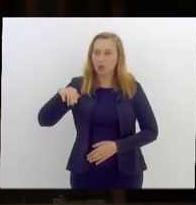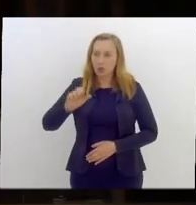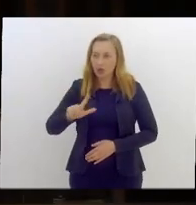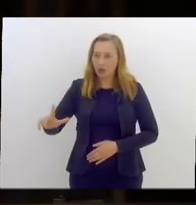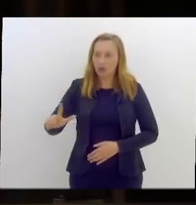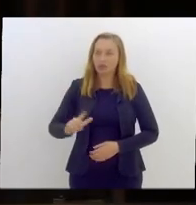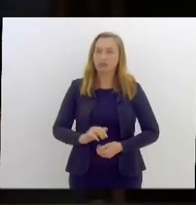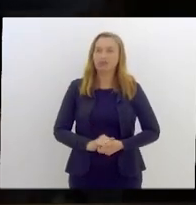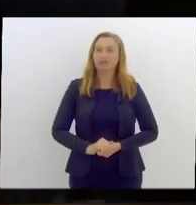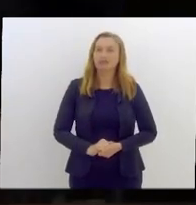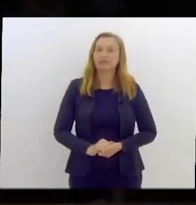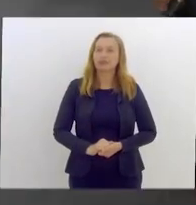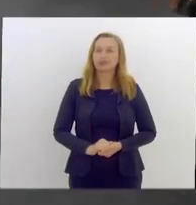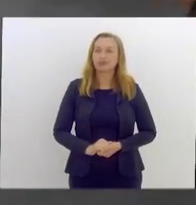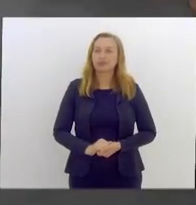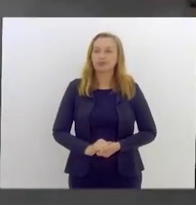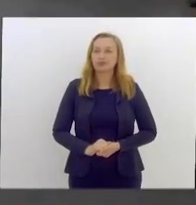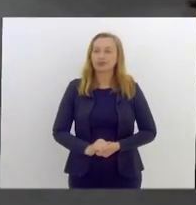Malafaia.